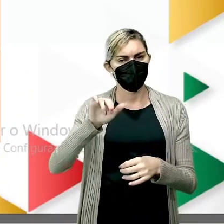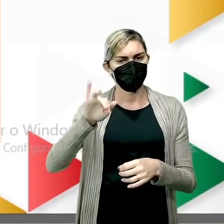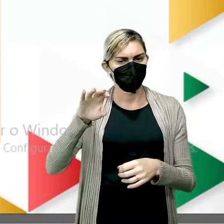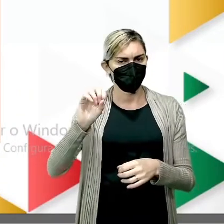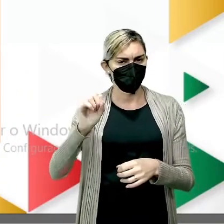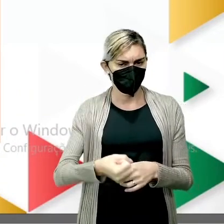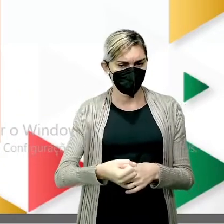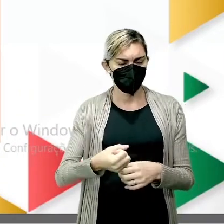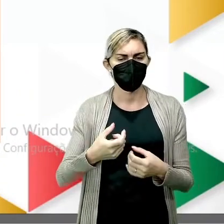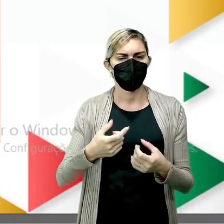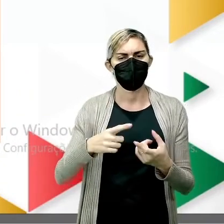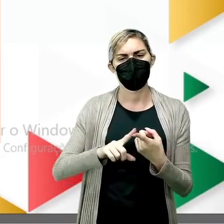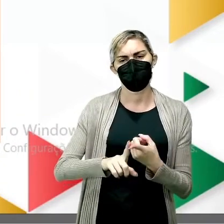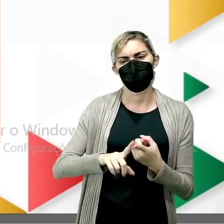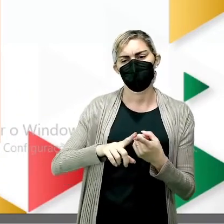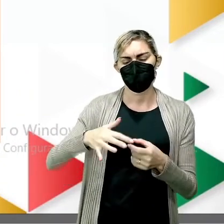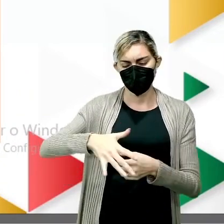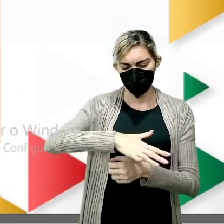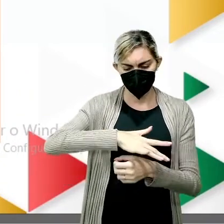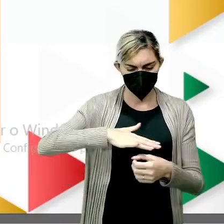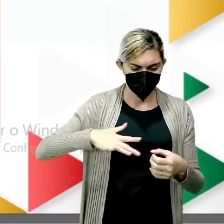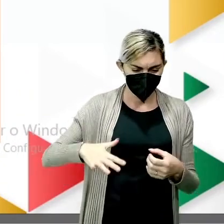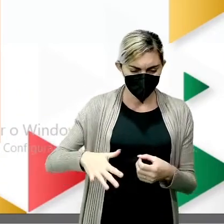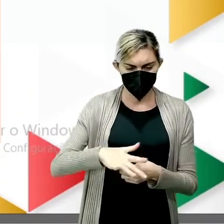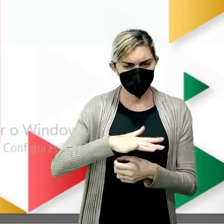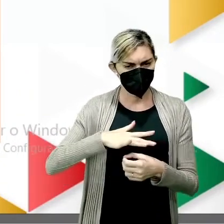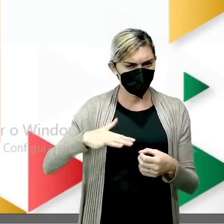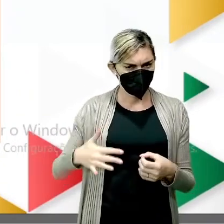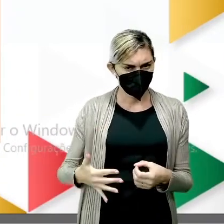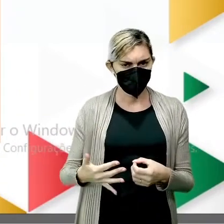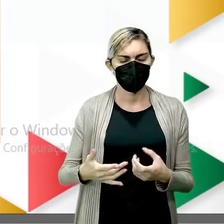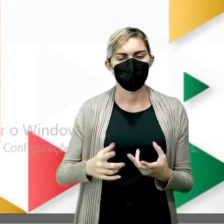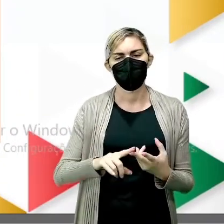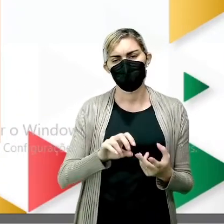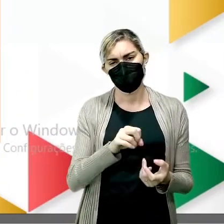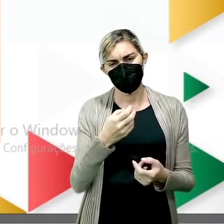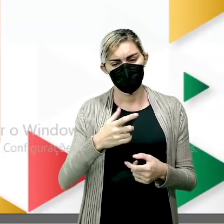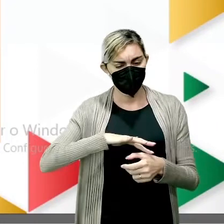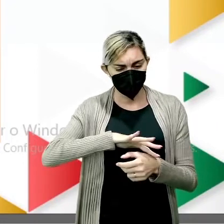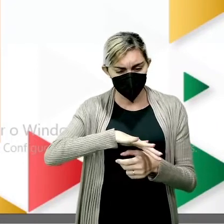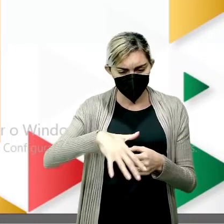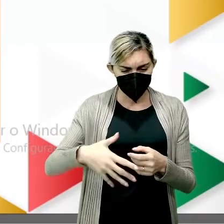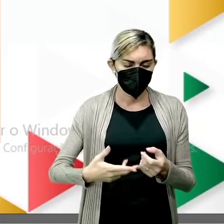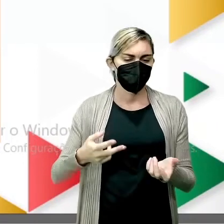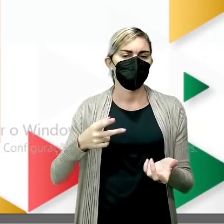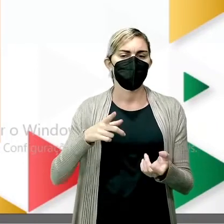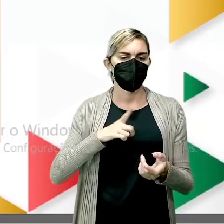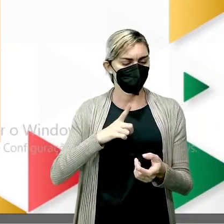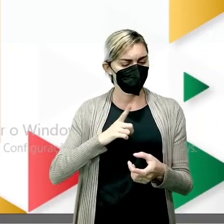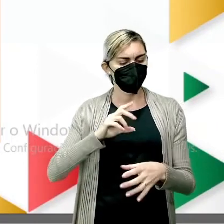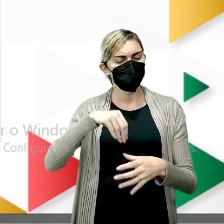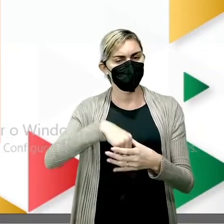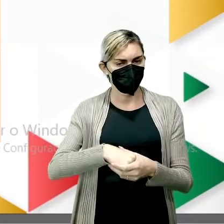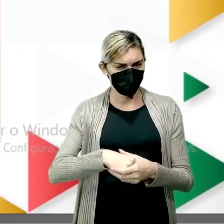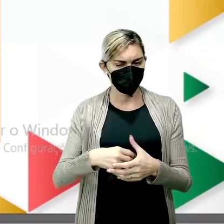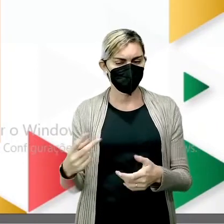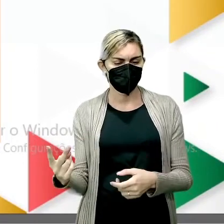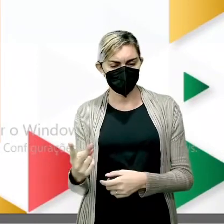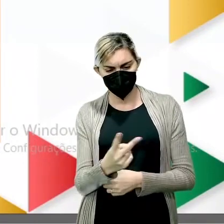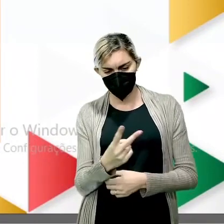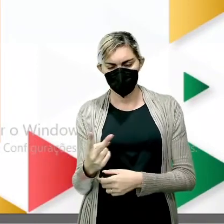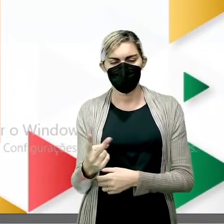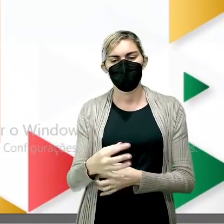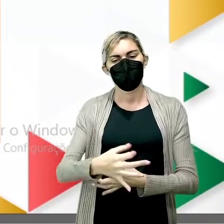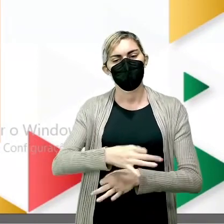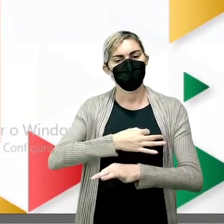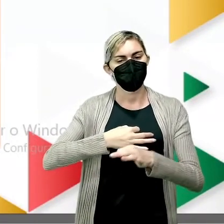retículo endoplasmático, tanto o agranular ou liso, que vai estar presente em ambas as células, tanto